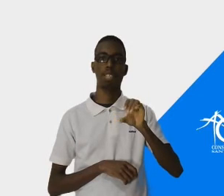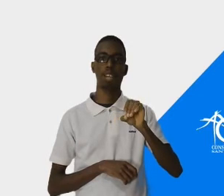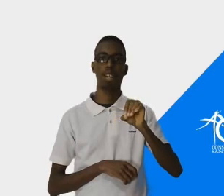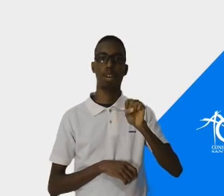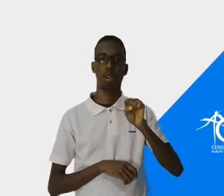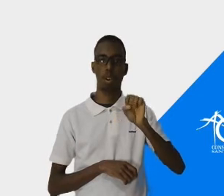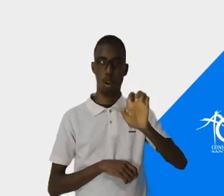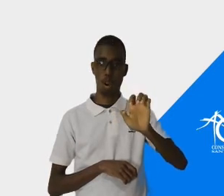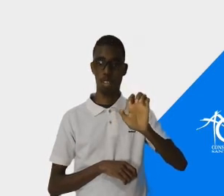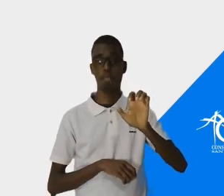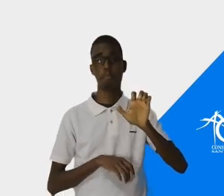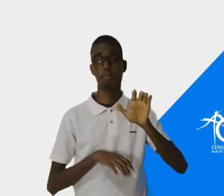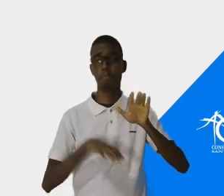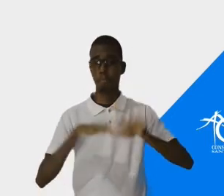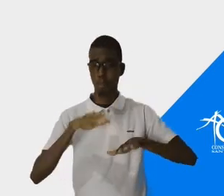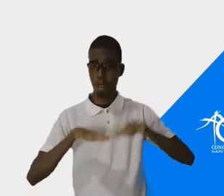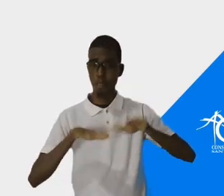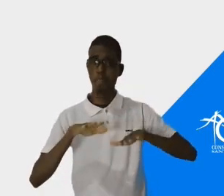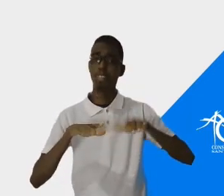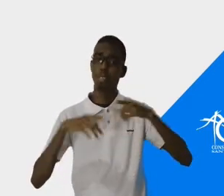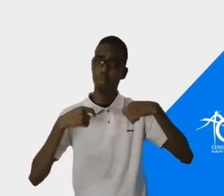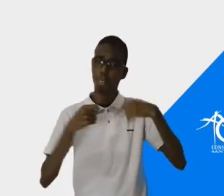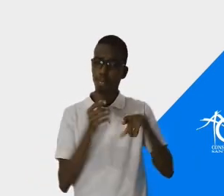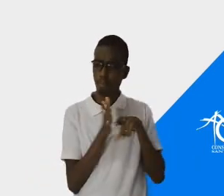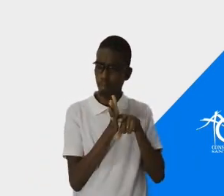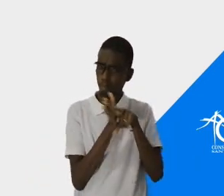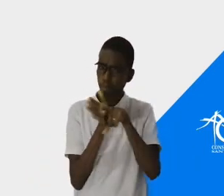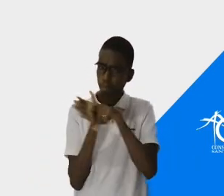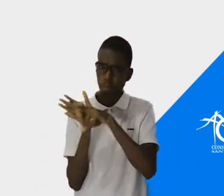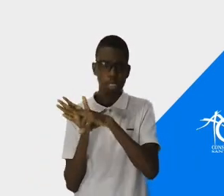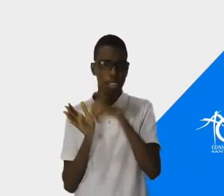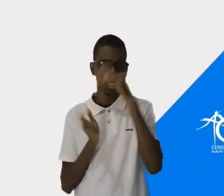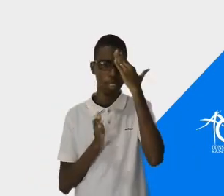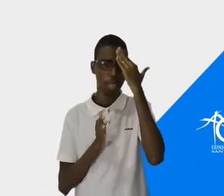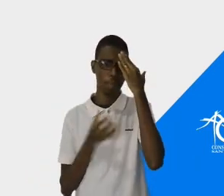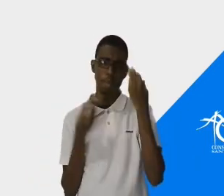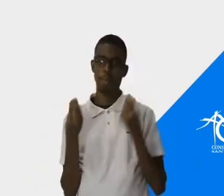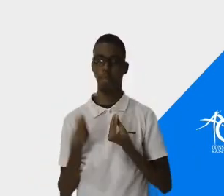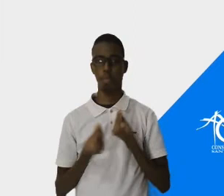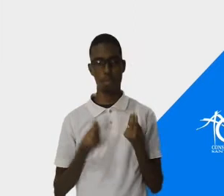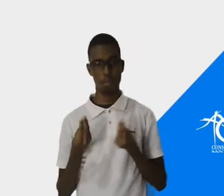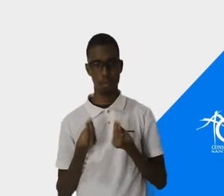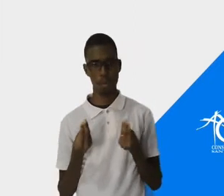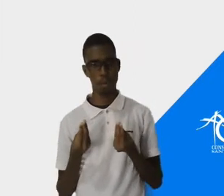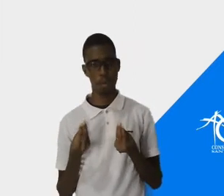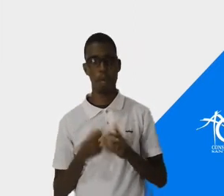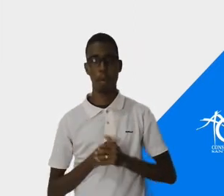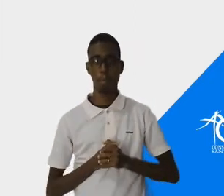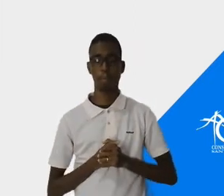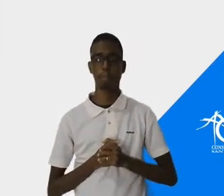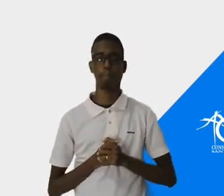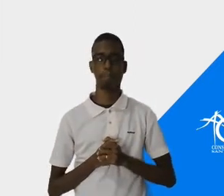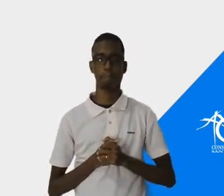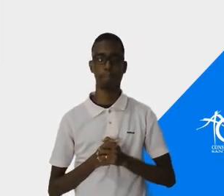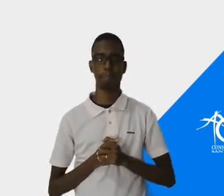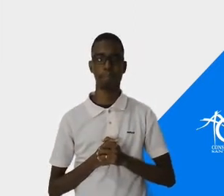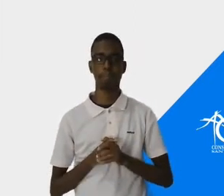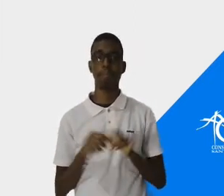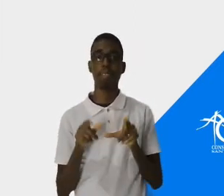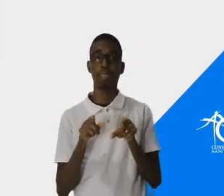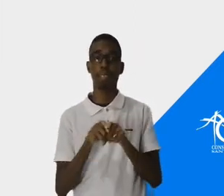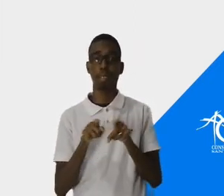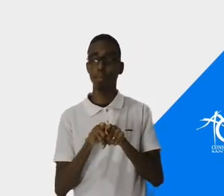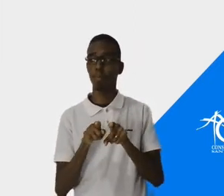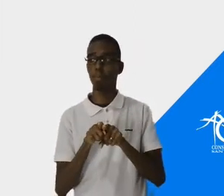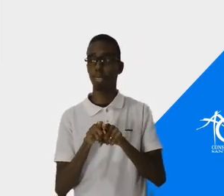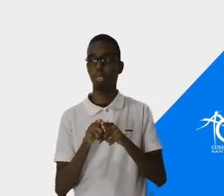um diagnóstico diferencial. Os acidentes vasculares encefálicos, os traumatismos crânioencefálicos também, que